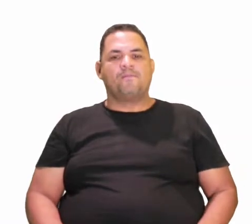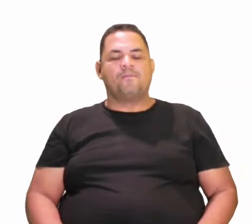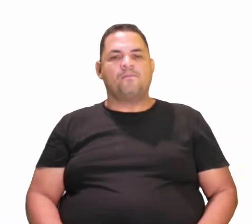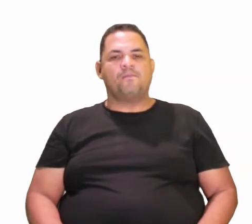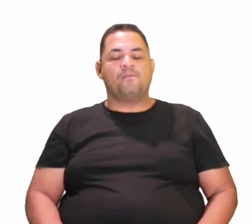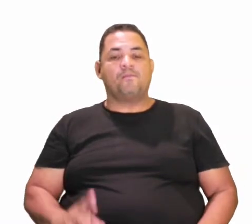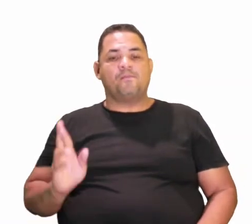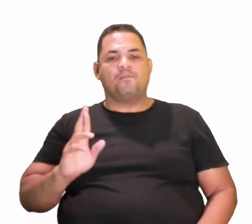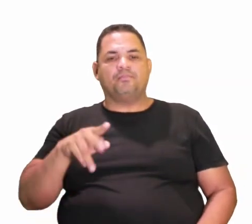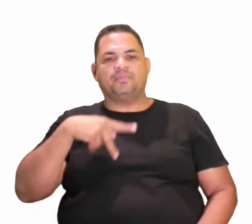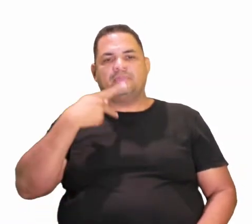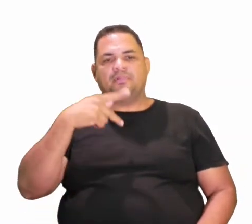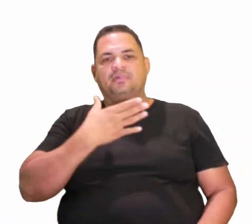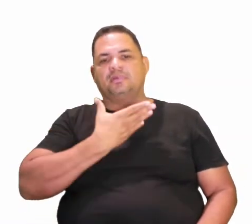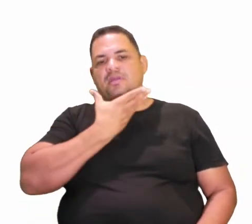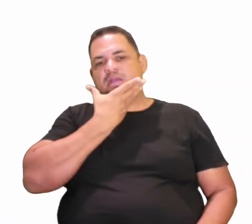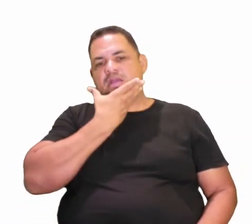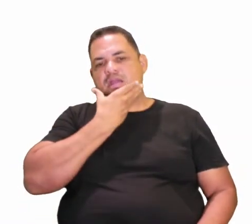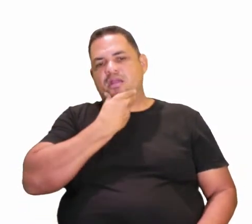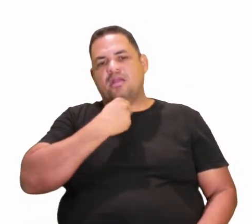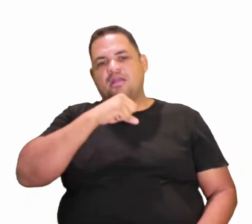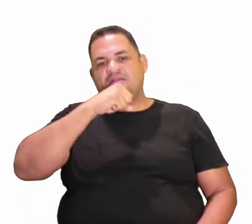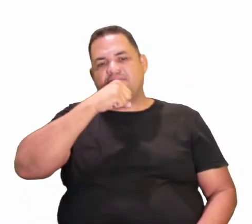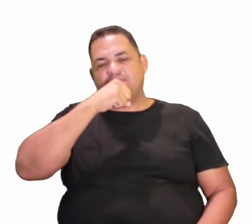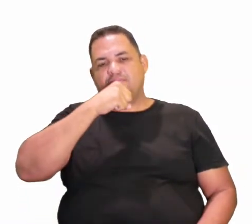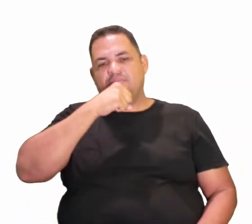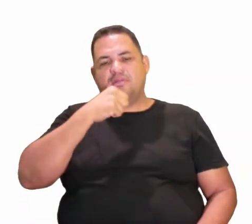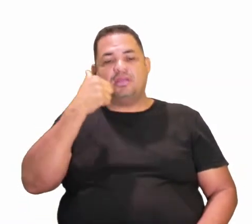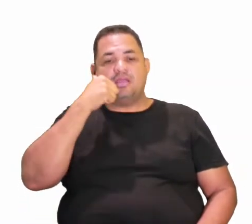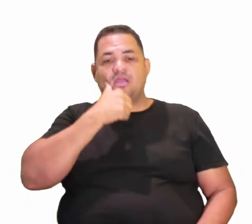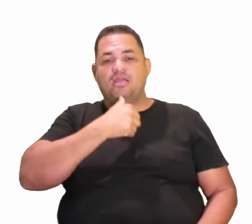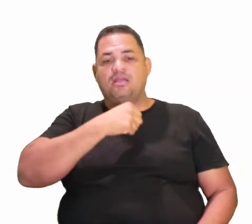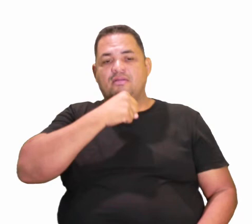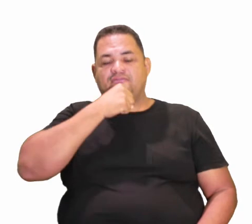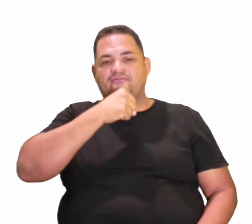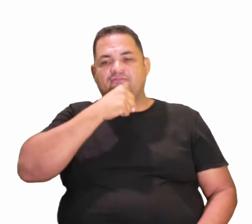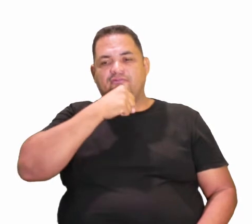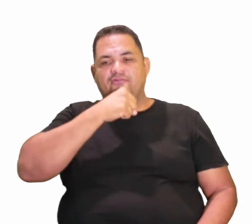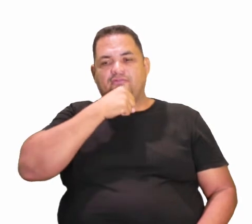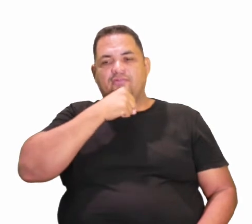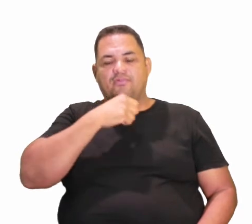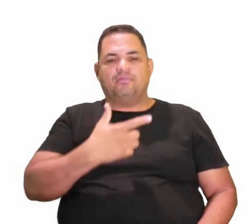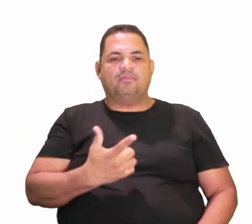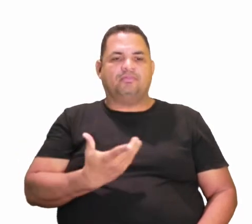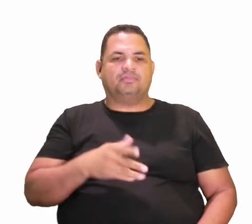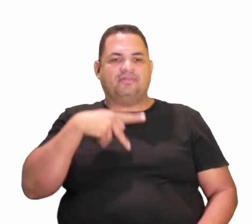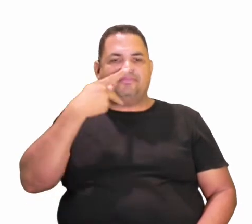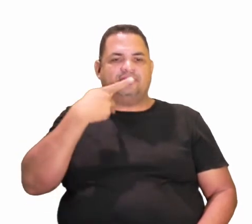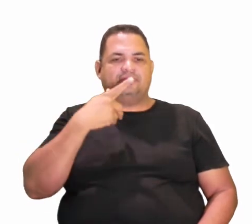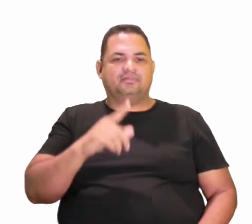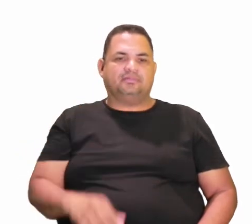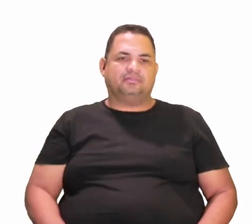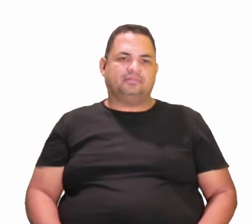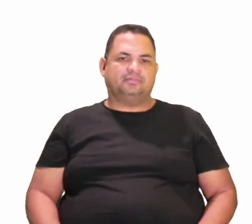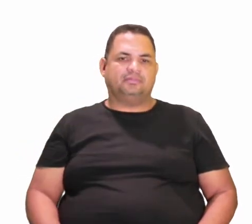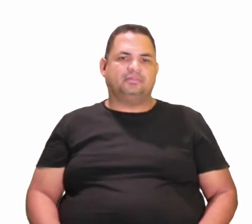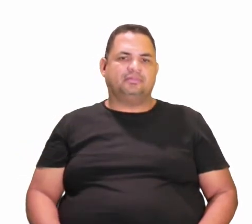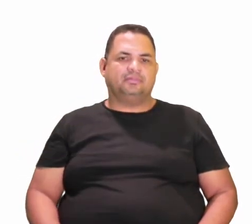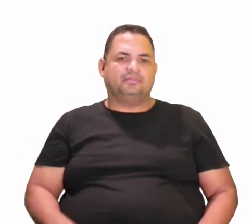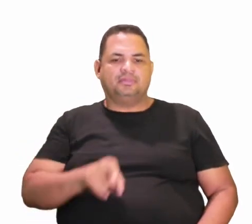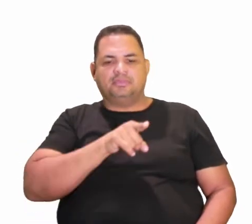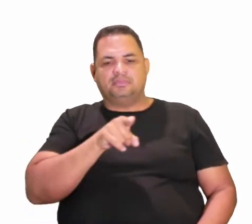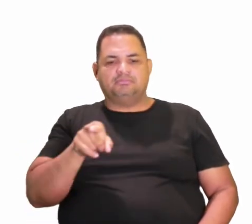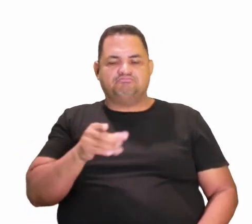quem está falando é a avó, certo? Então, ele está falando o quê? Ela está falando,